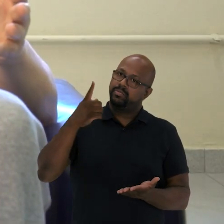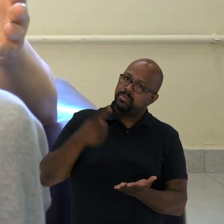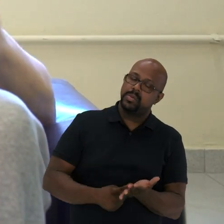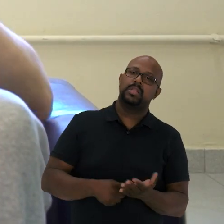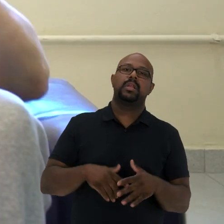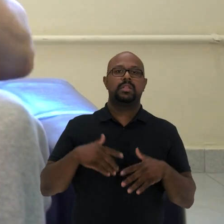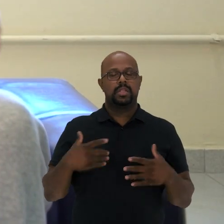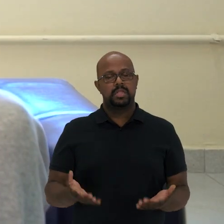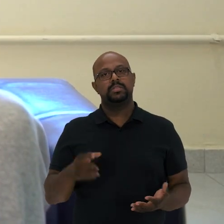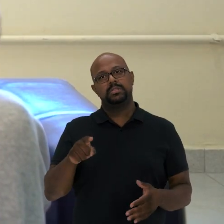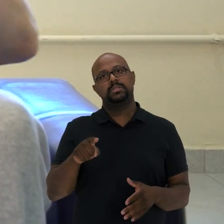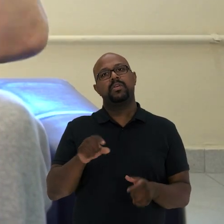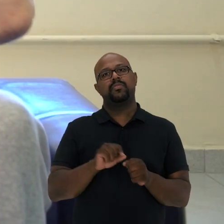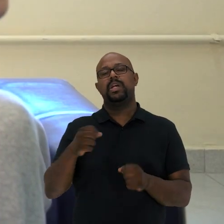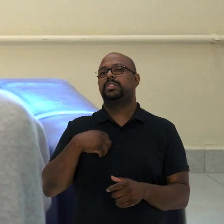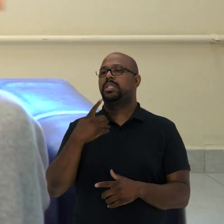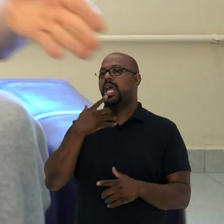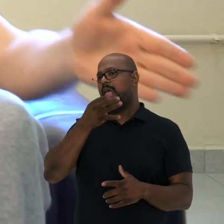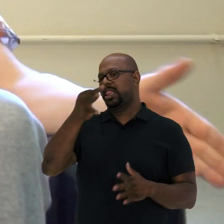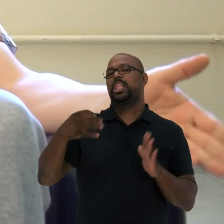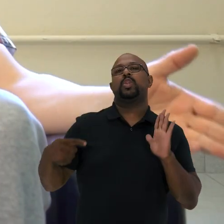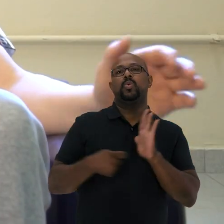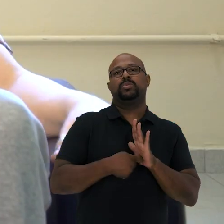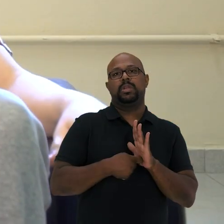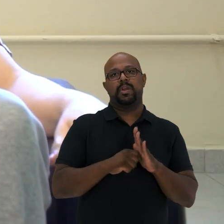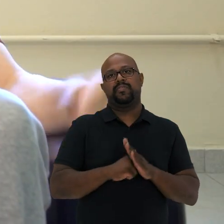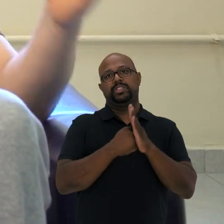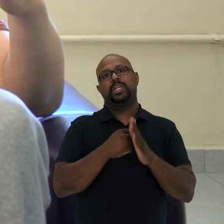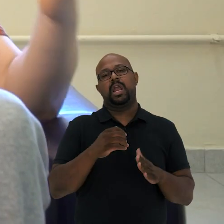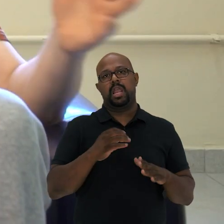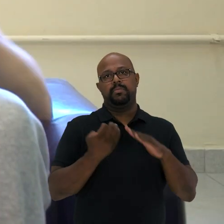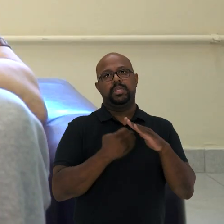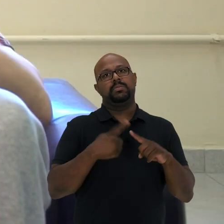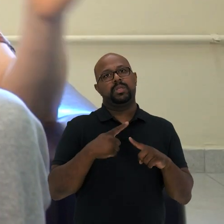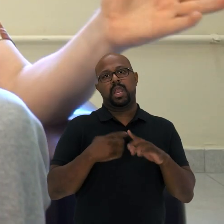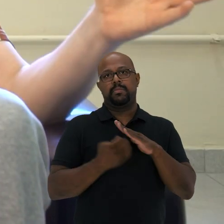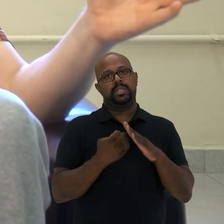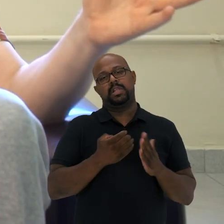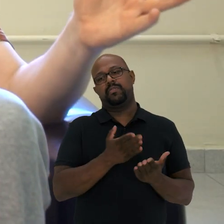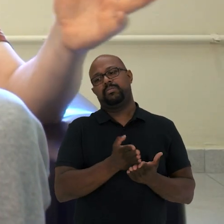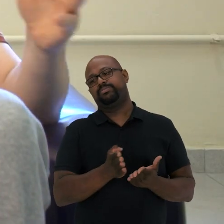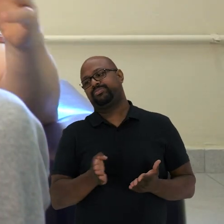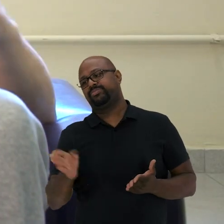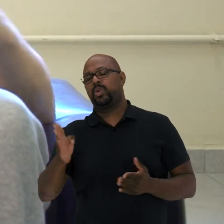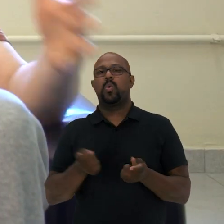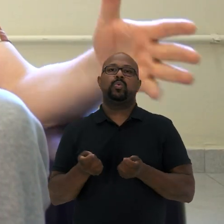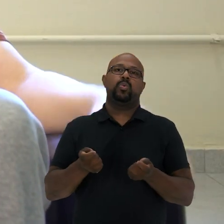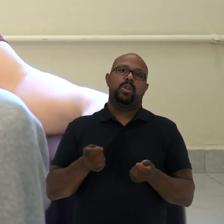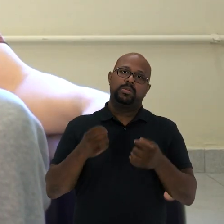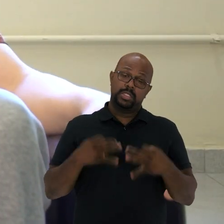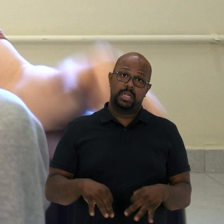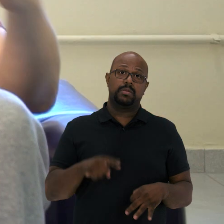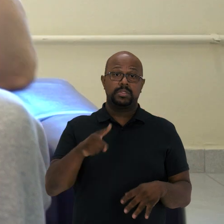tinha sido estipulada. Então, em cima disso, ele mesmo fez a denúncia para fechar a própria empresa, porque a empresa estava saindo fora de totalmente o controle